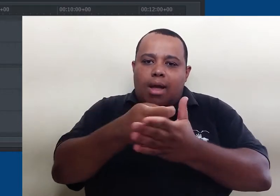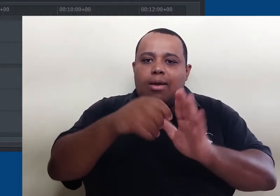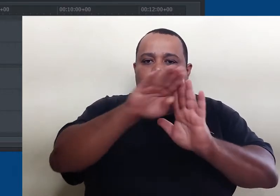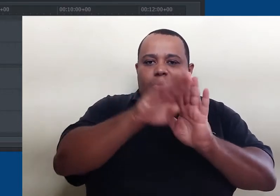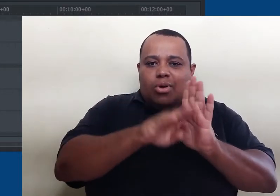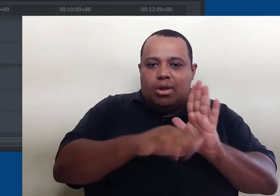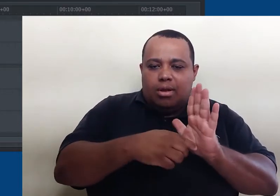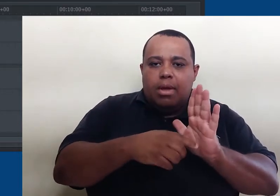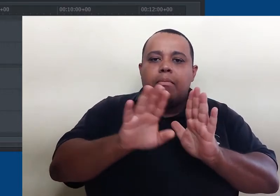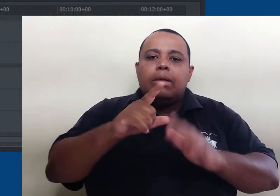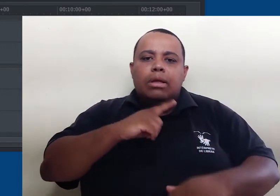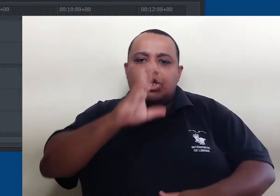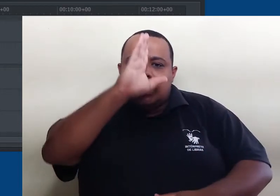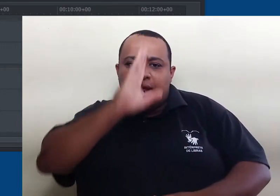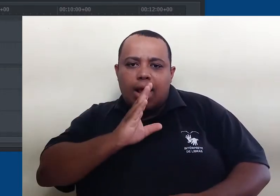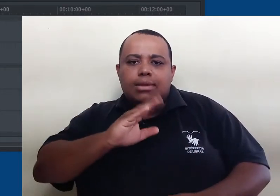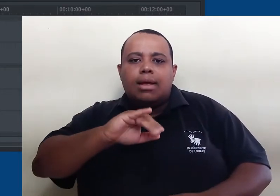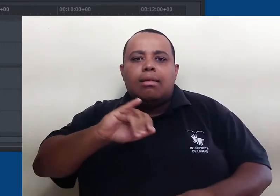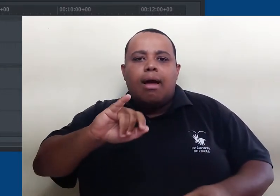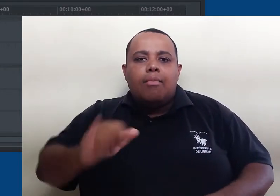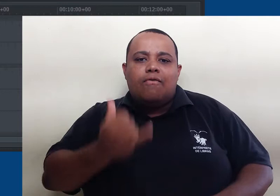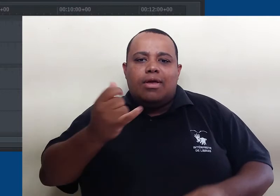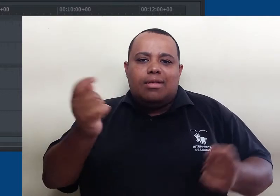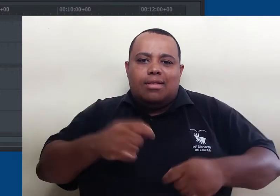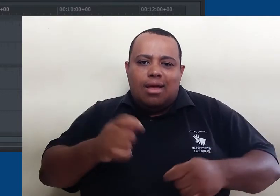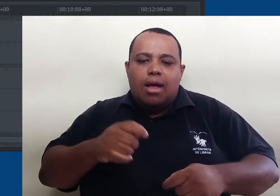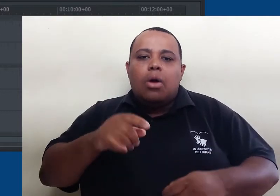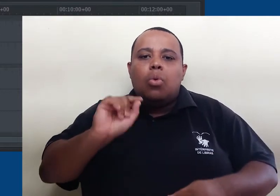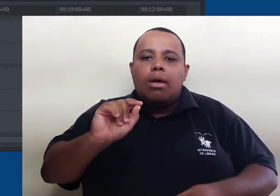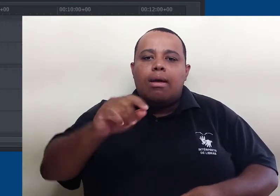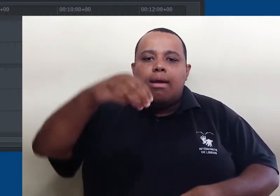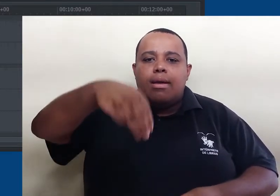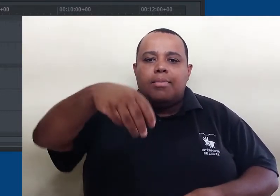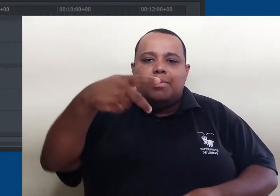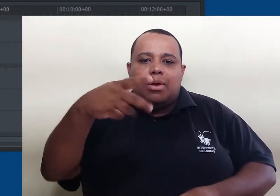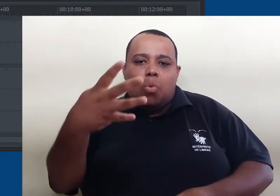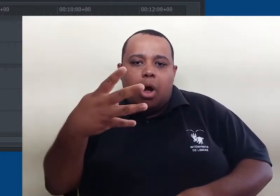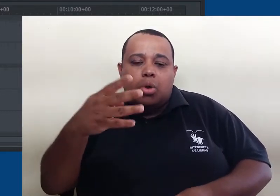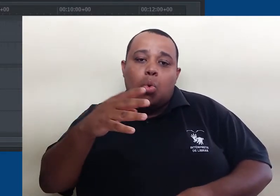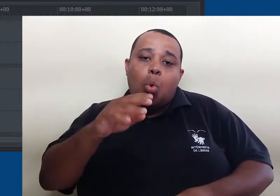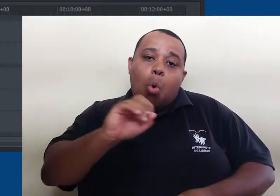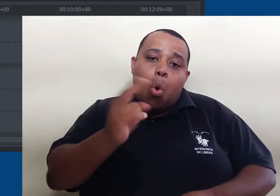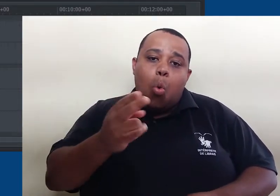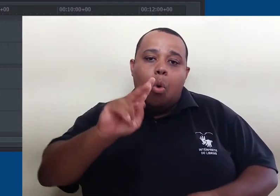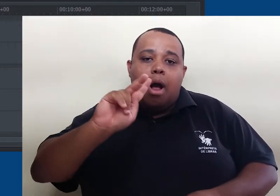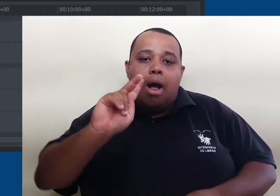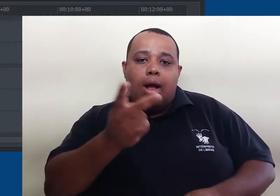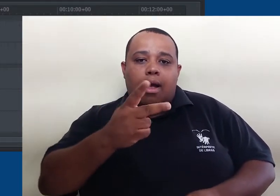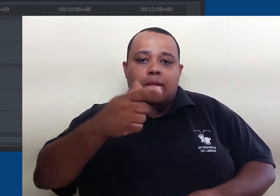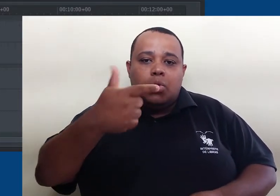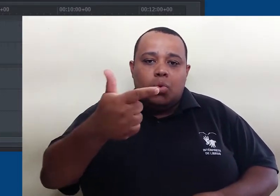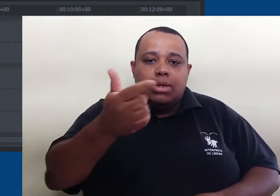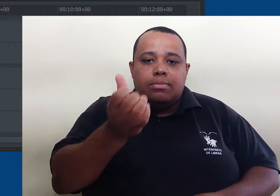gente precisa, que é o MP4 ou o H264, quer dizer a mesma coisa, ele está livre. Então a gente vai usar ele. E